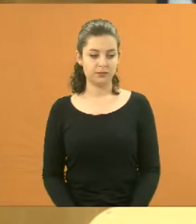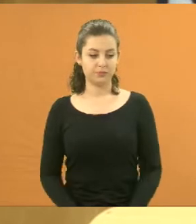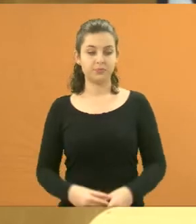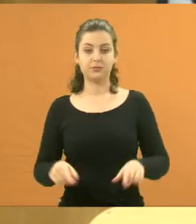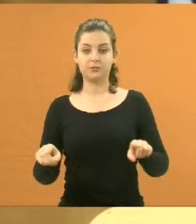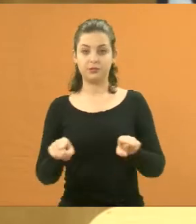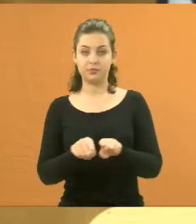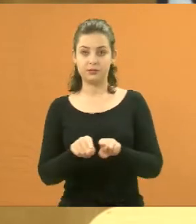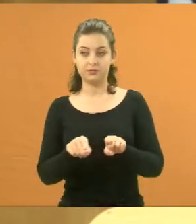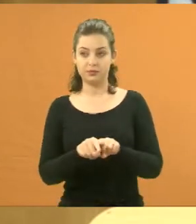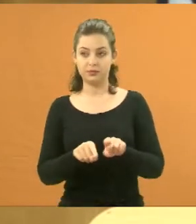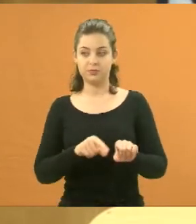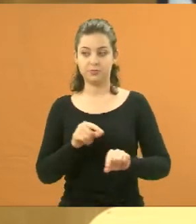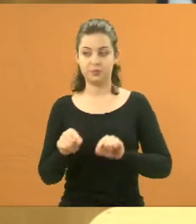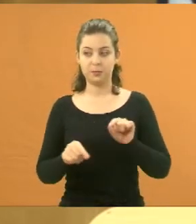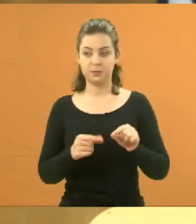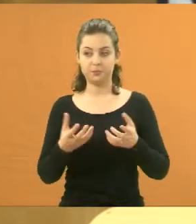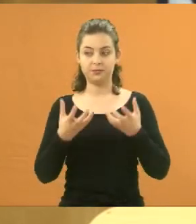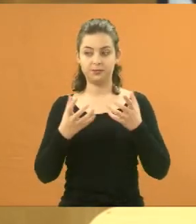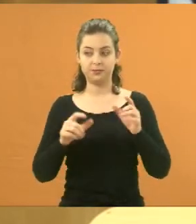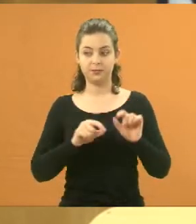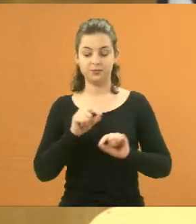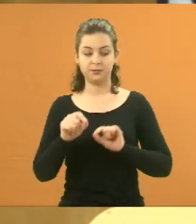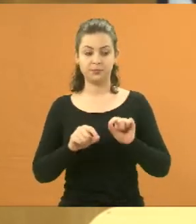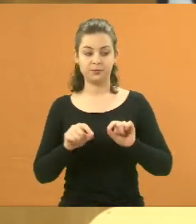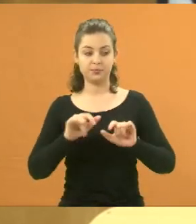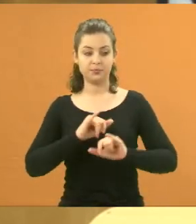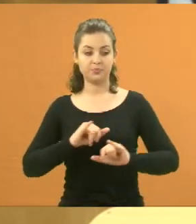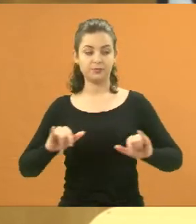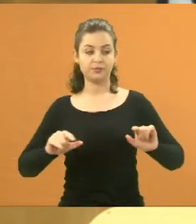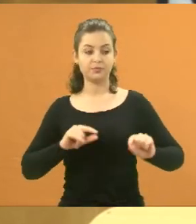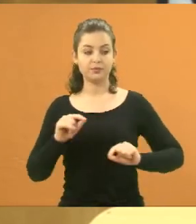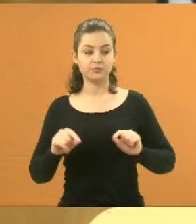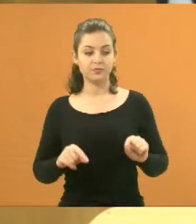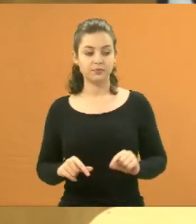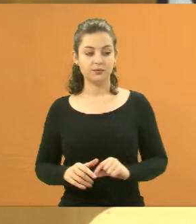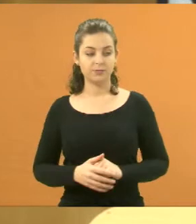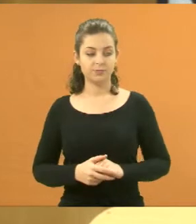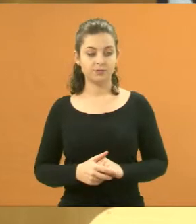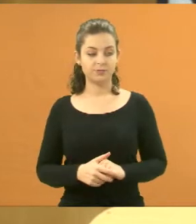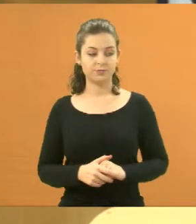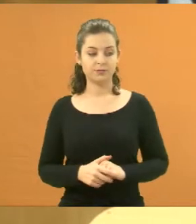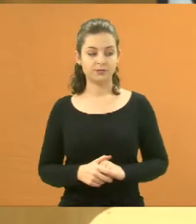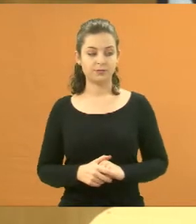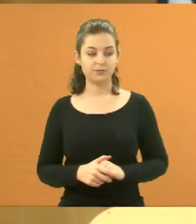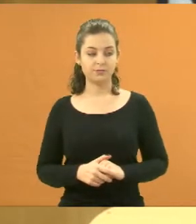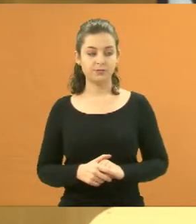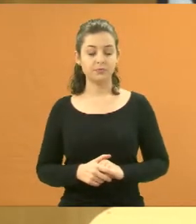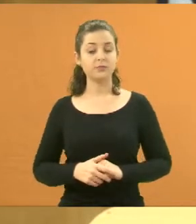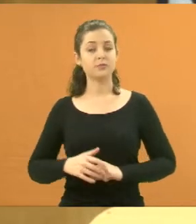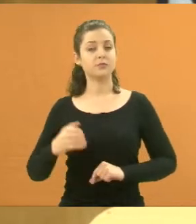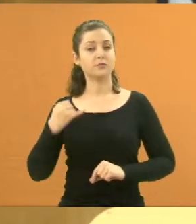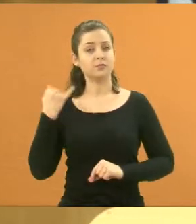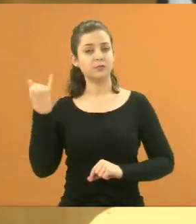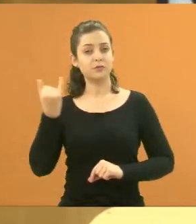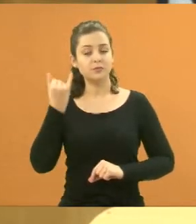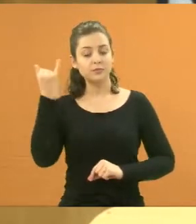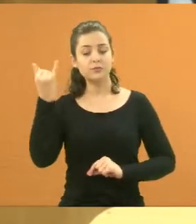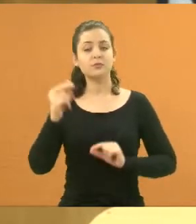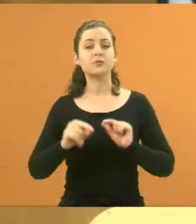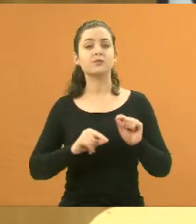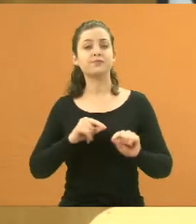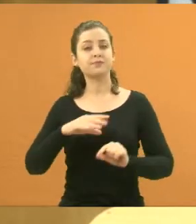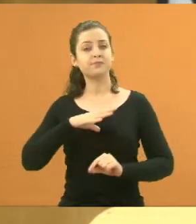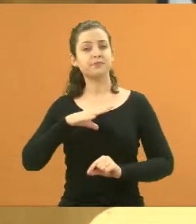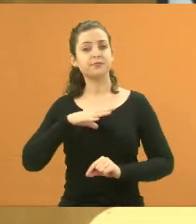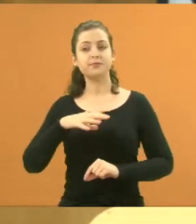Também gostaria aqui de salientar também da grande importância de nós termos aí uma